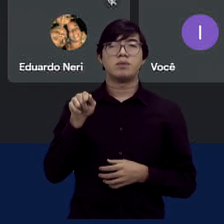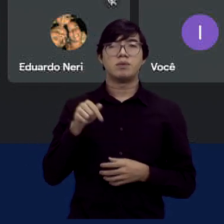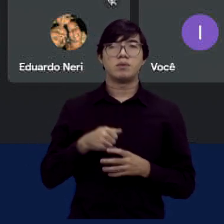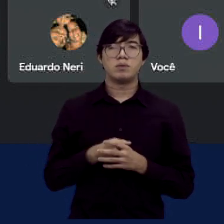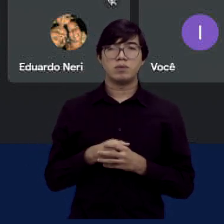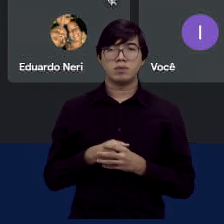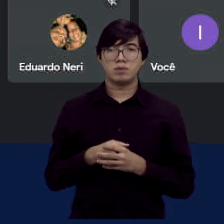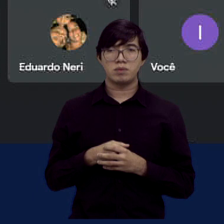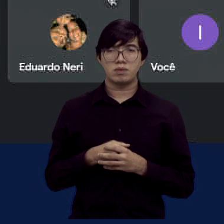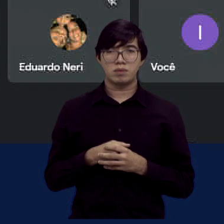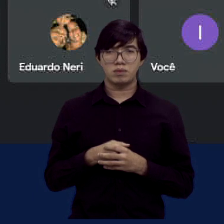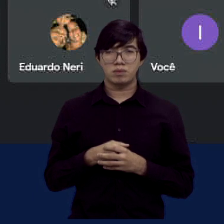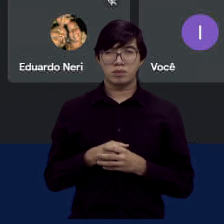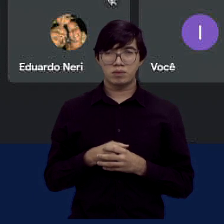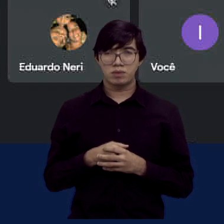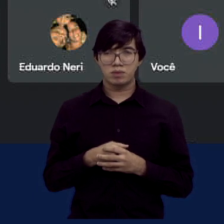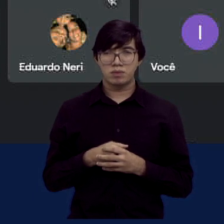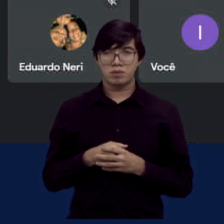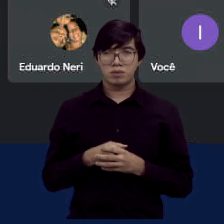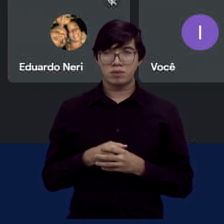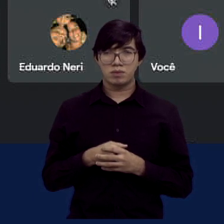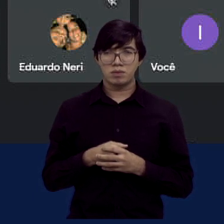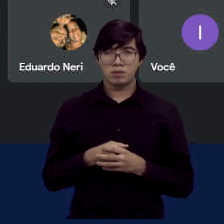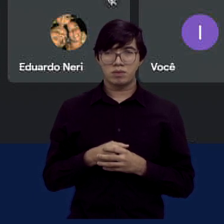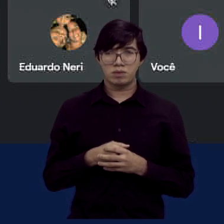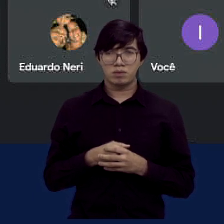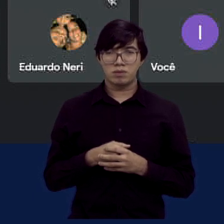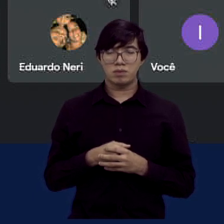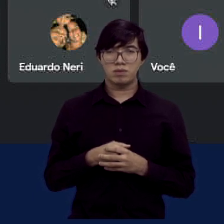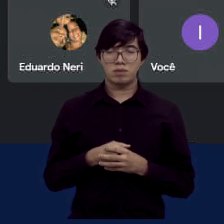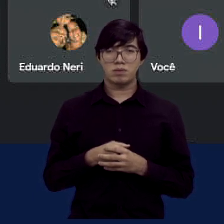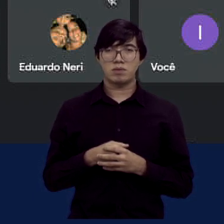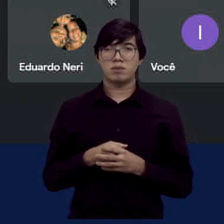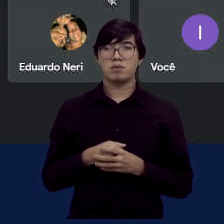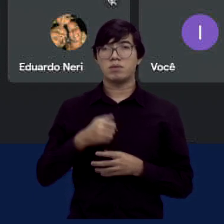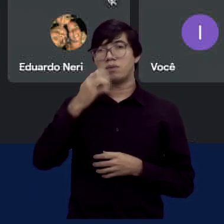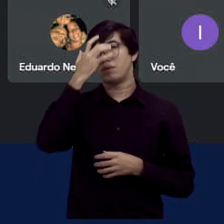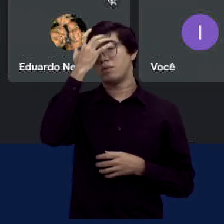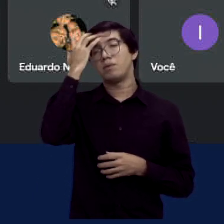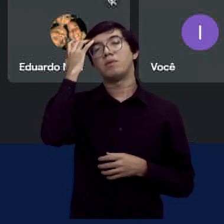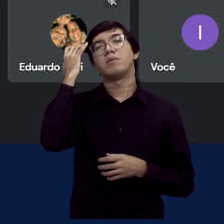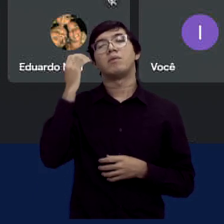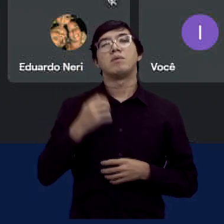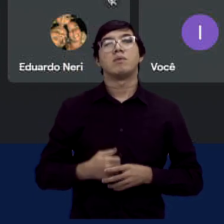botar aqui, Carniça e a Blindagem Mística.